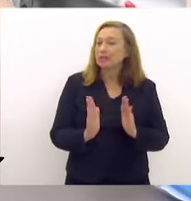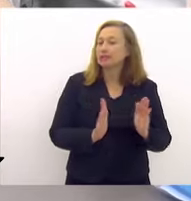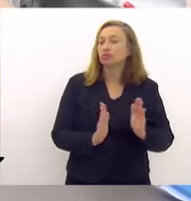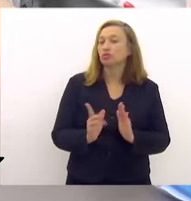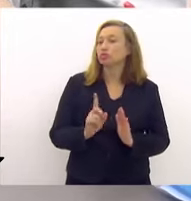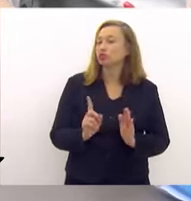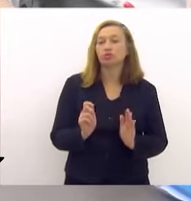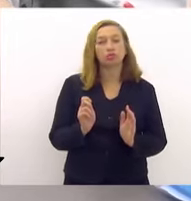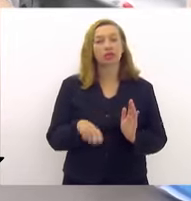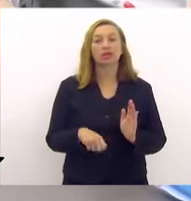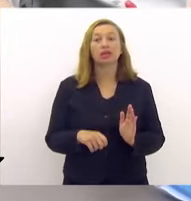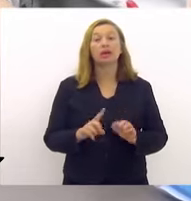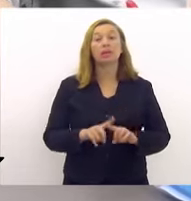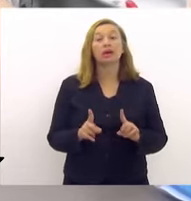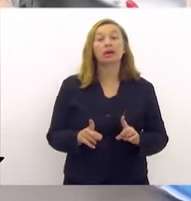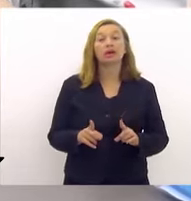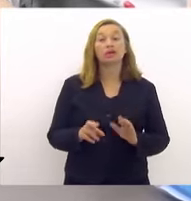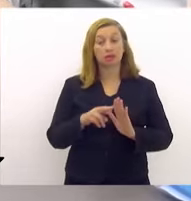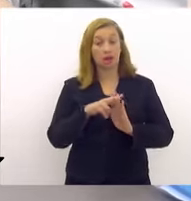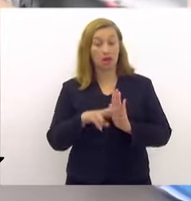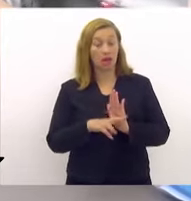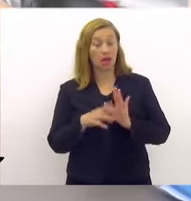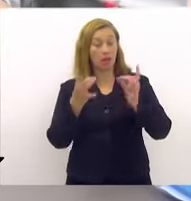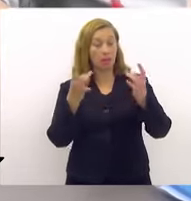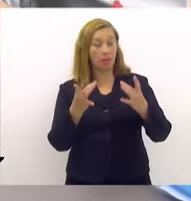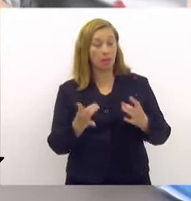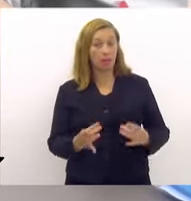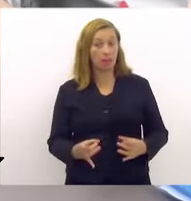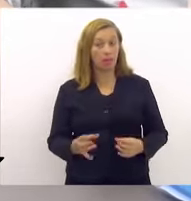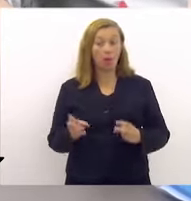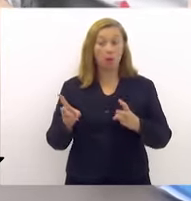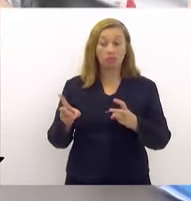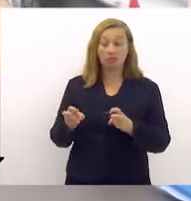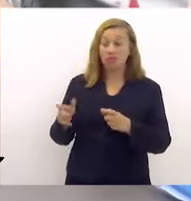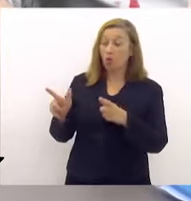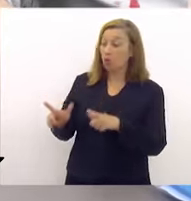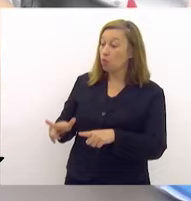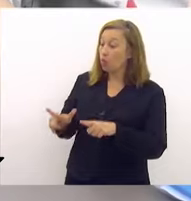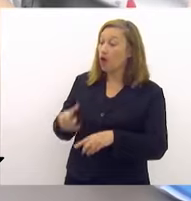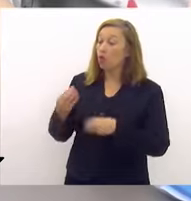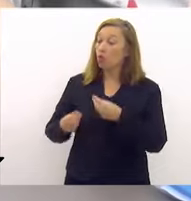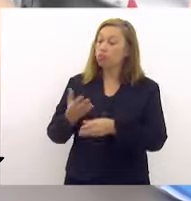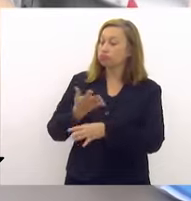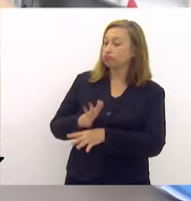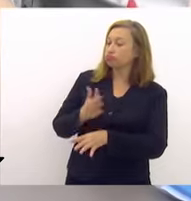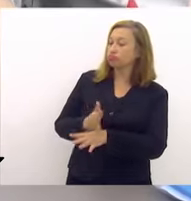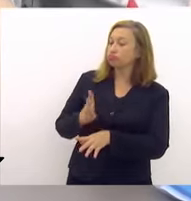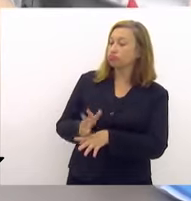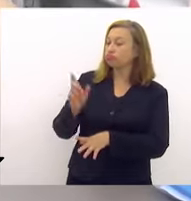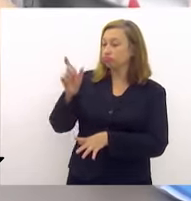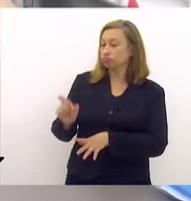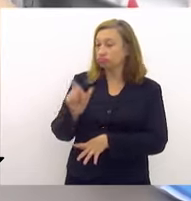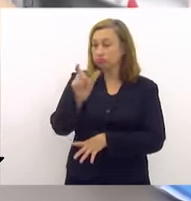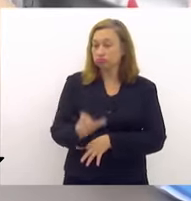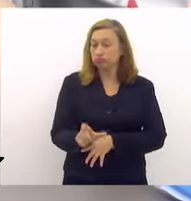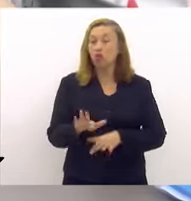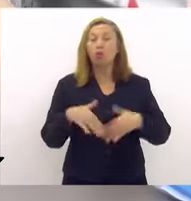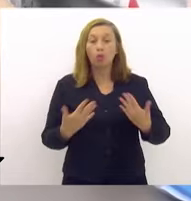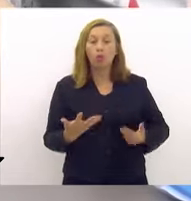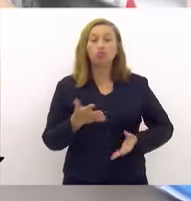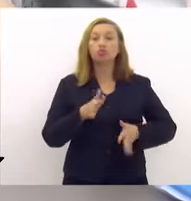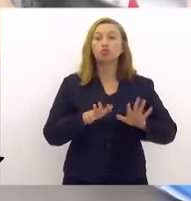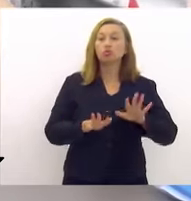Ele determina procedimentos, identificar os locais, como treinar as pessoas, como ter todos os